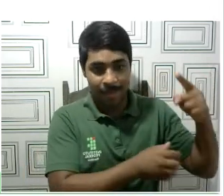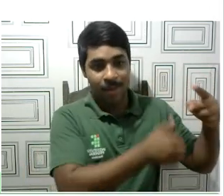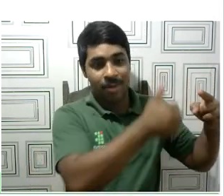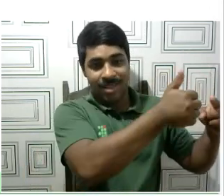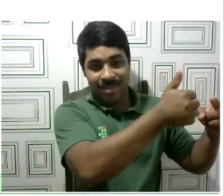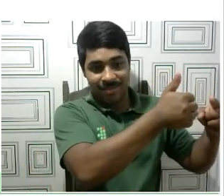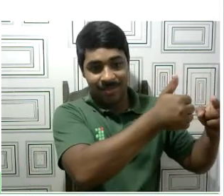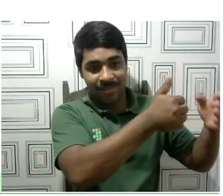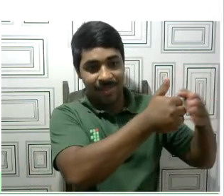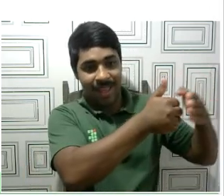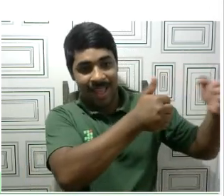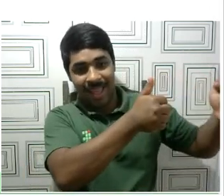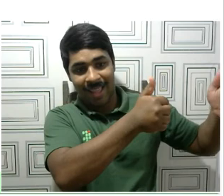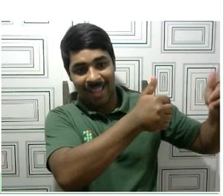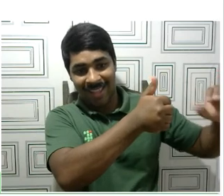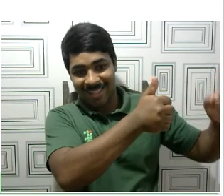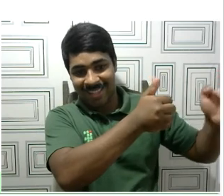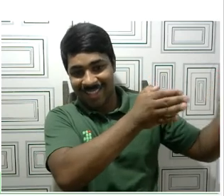ficar assim, ó,